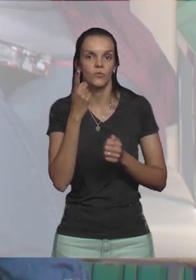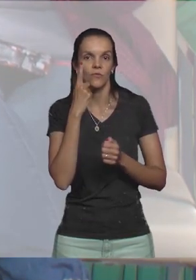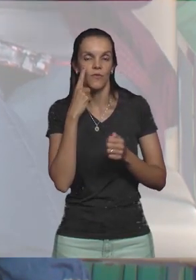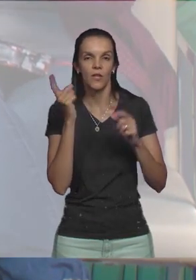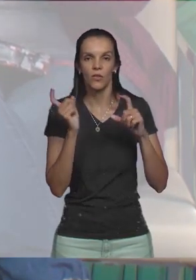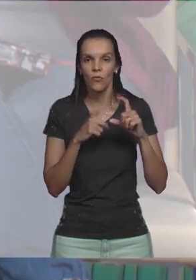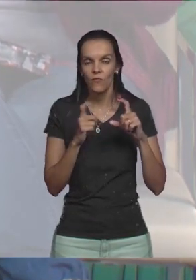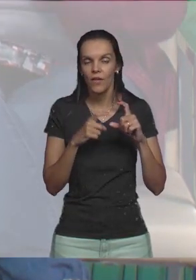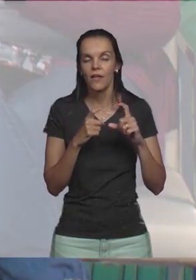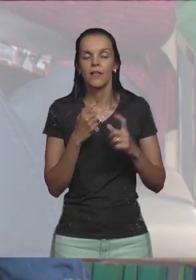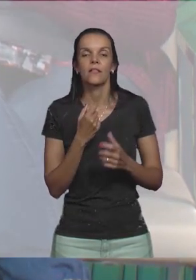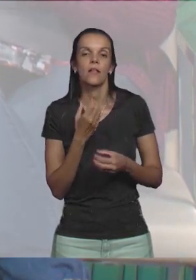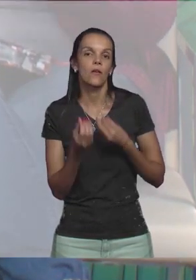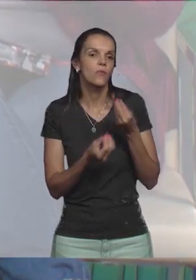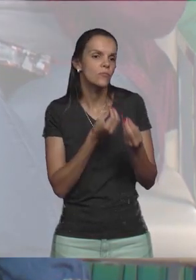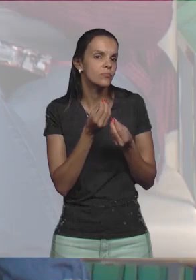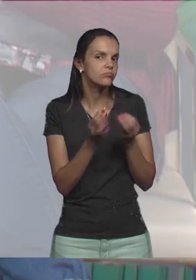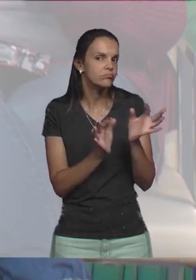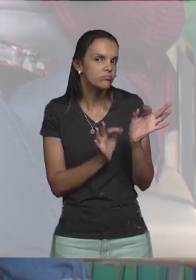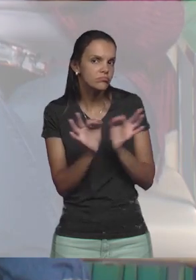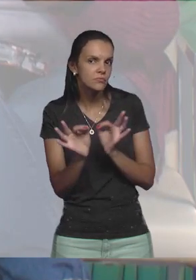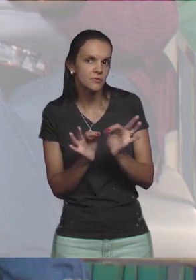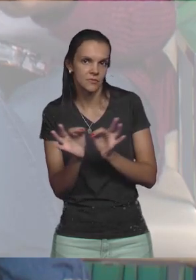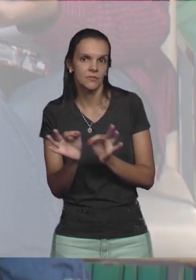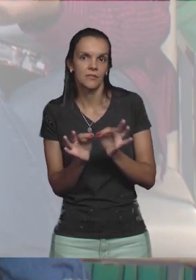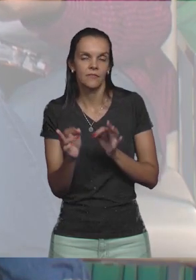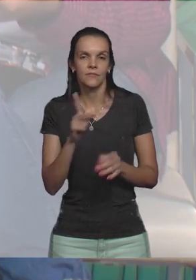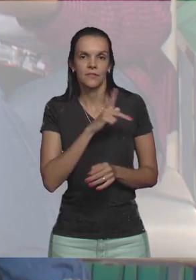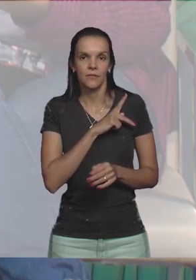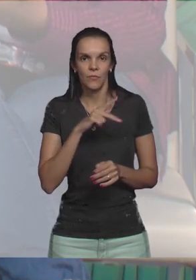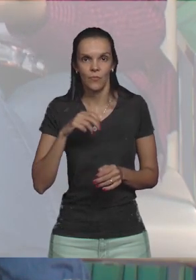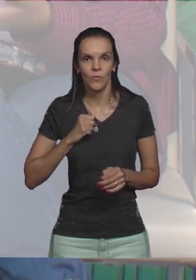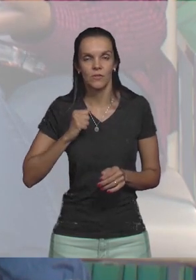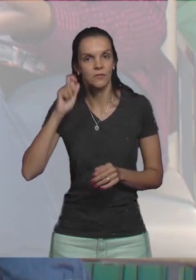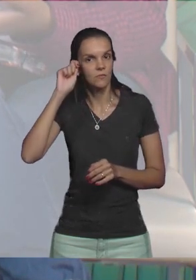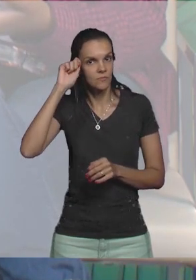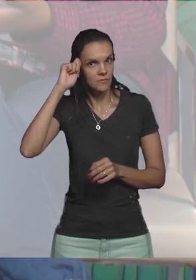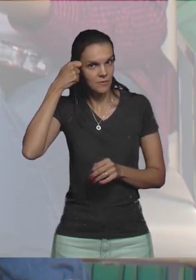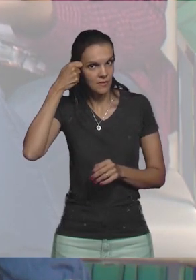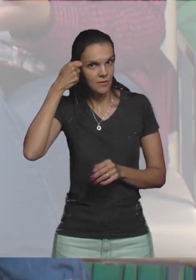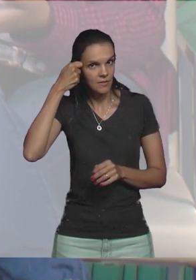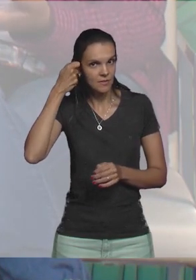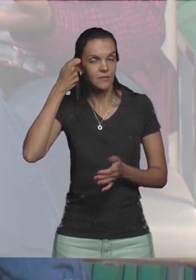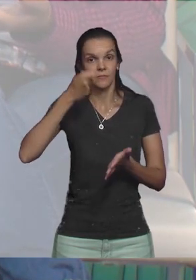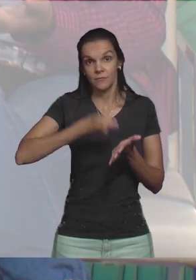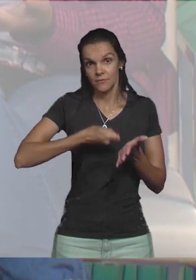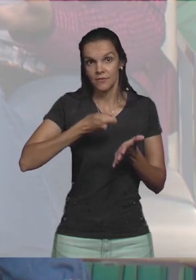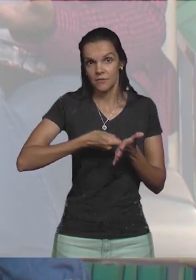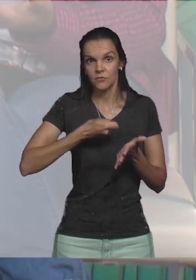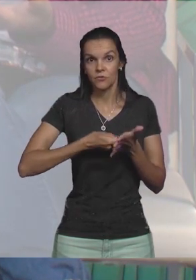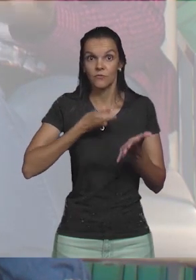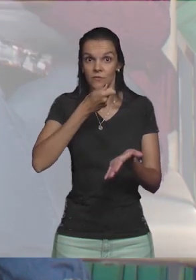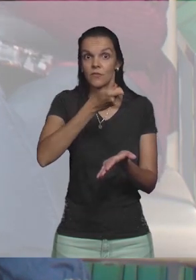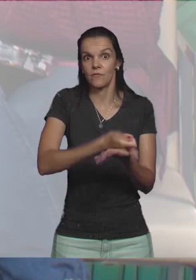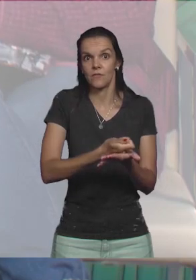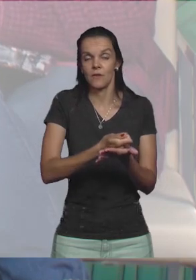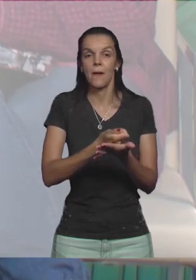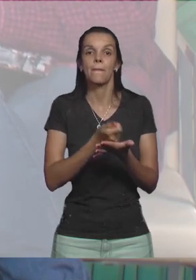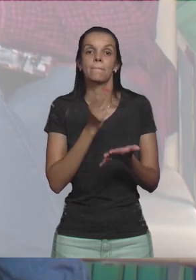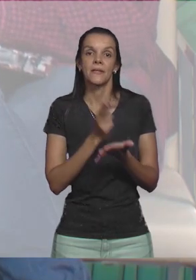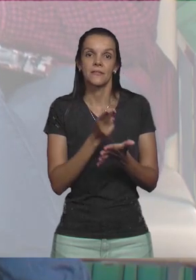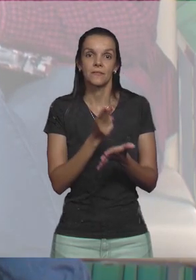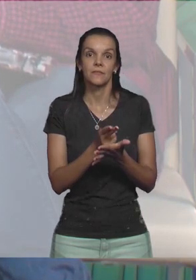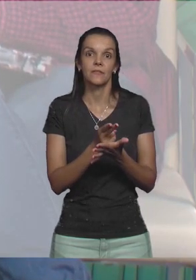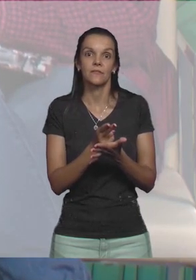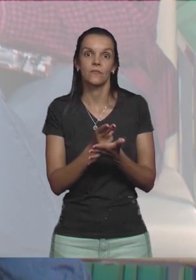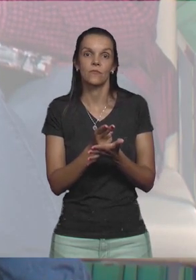novelas, como funcionava as questões, né, da população negra. Sempre houve uma tentativa de afirmação, mas sempre houve uma